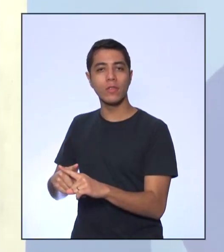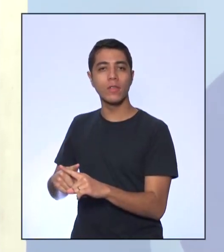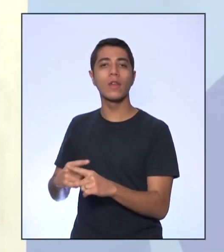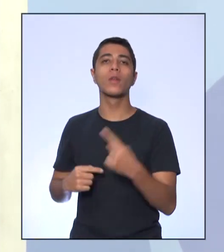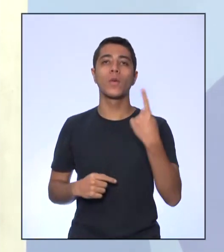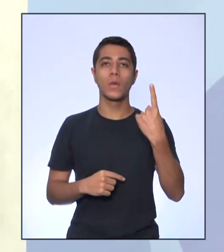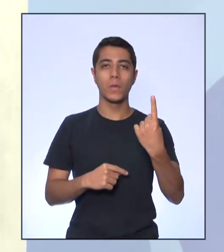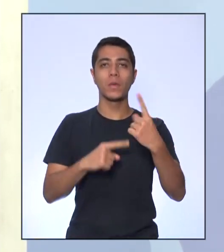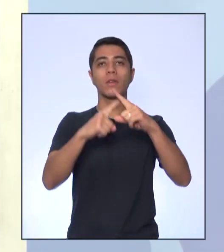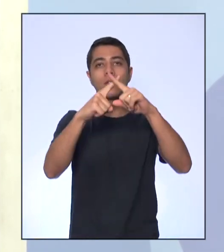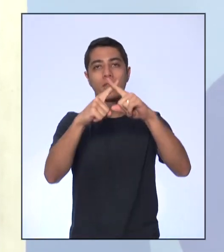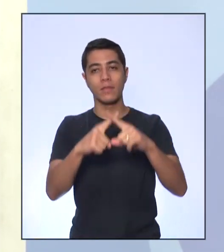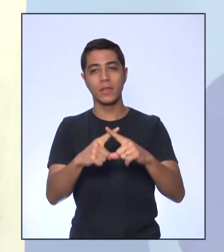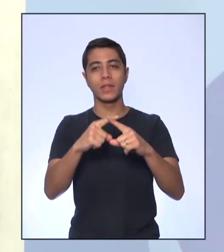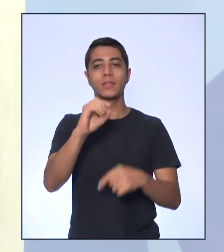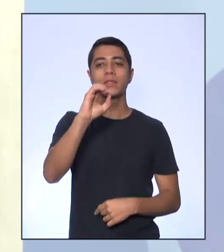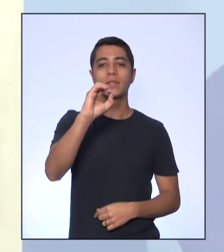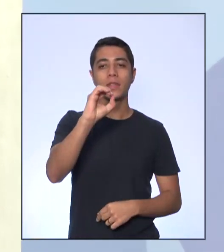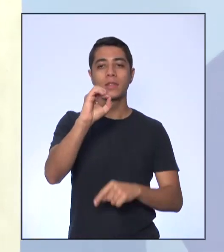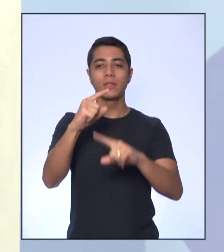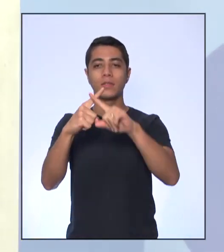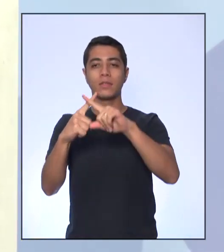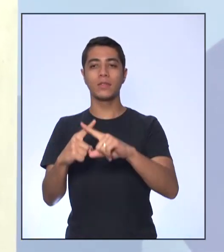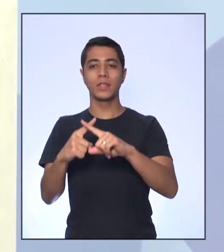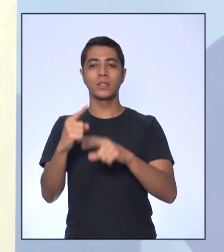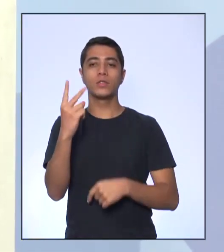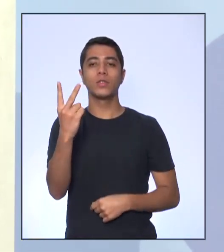outra. 0 vezes 1